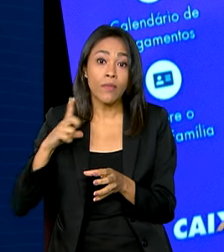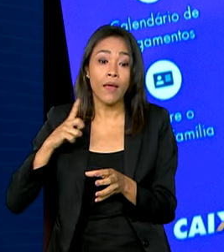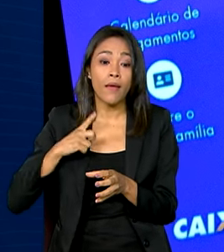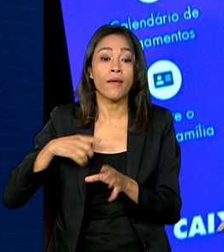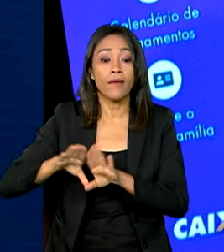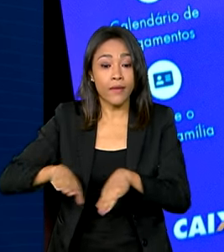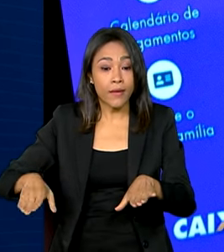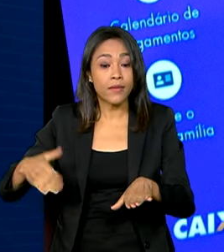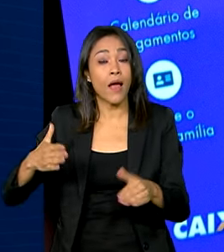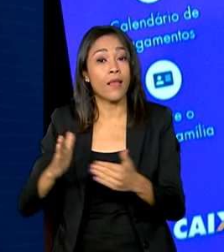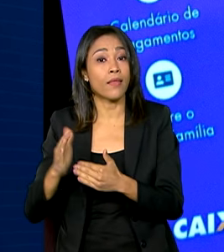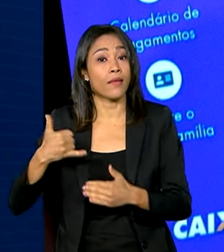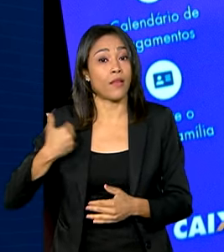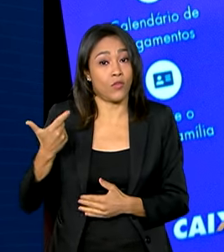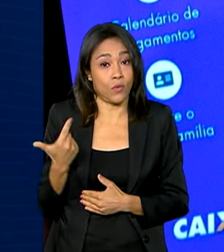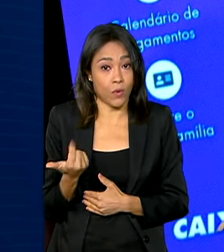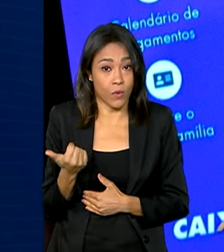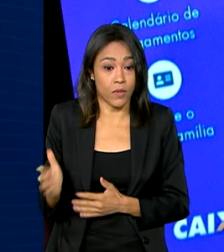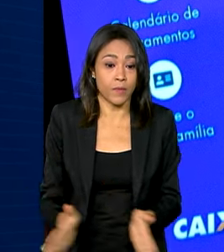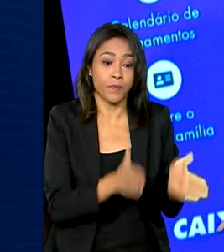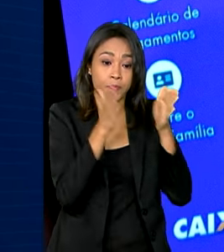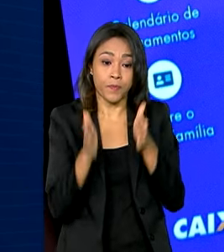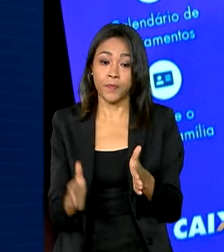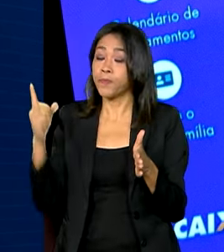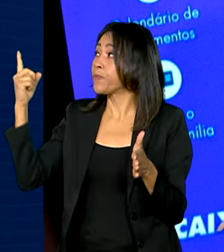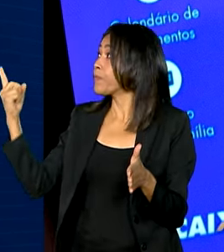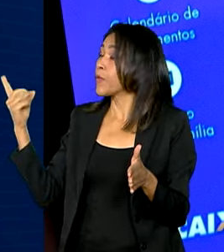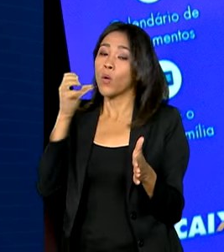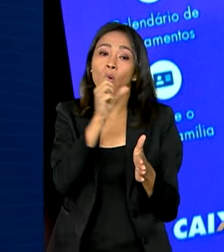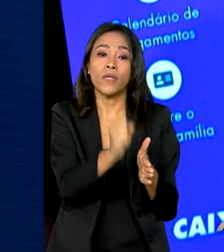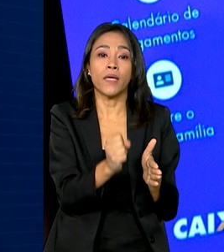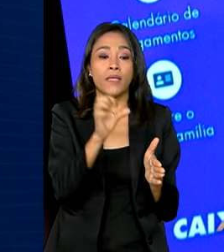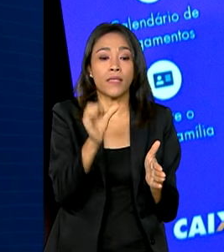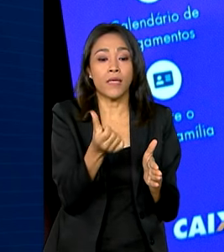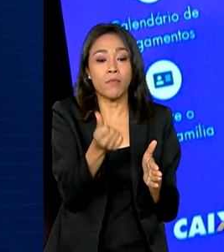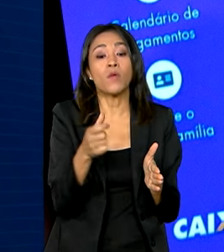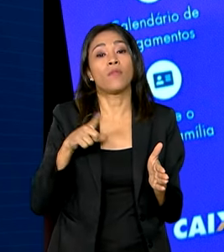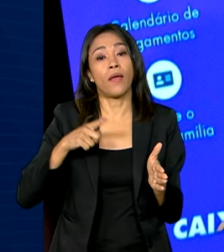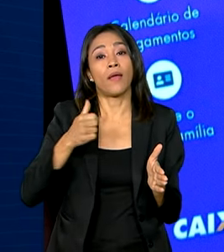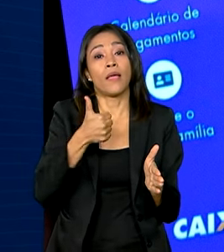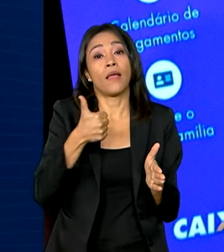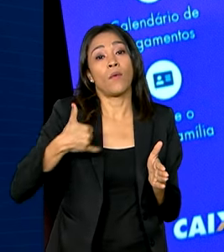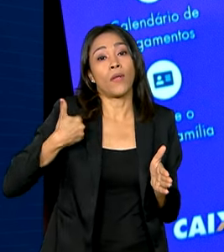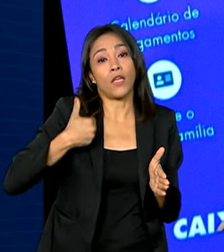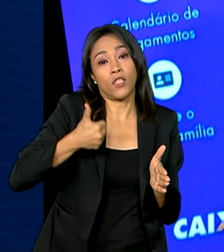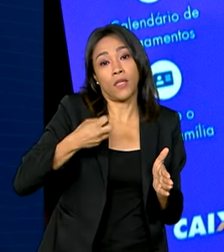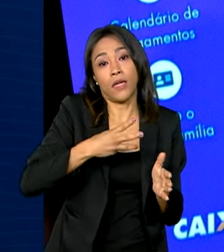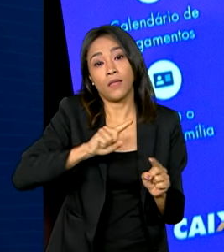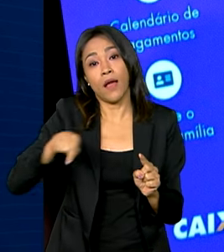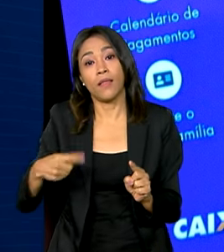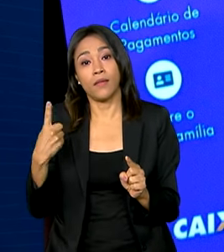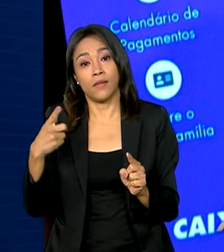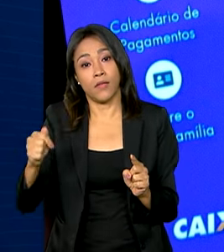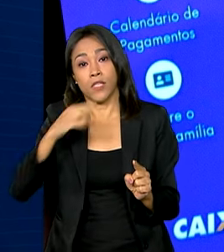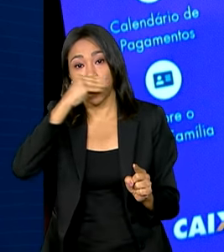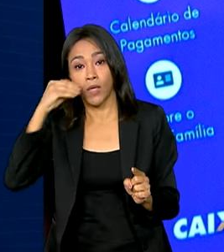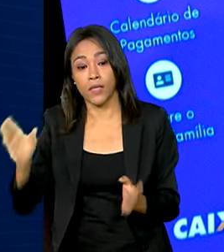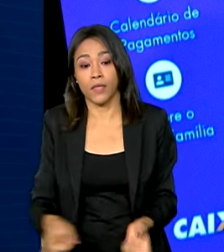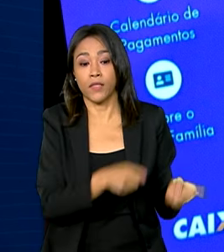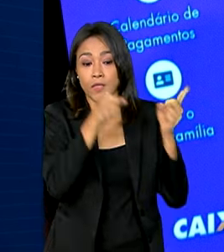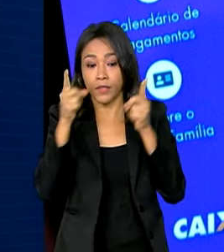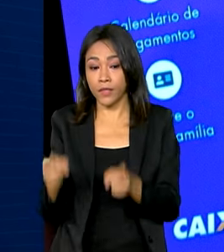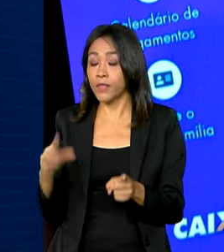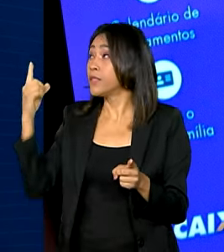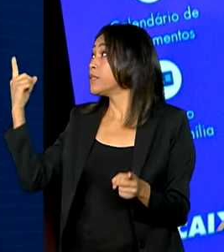até 12 anos 86.000 tem adolescentes em entre 13 e 17 anos e